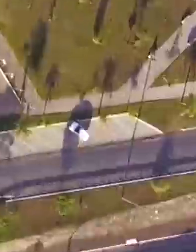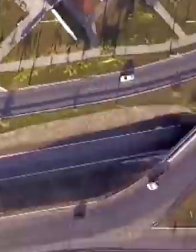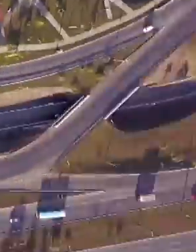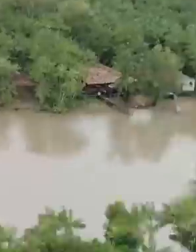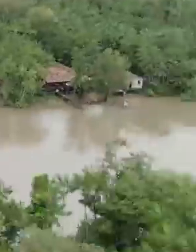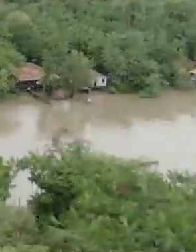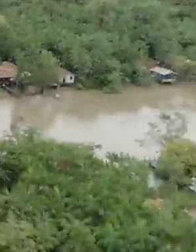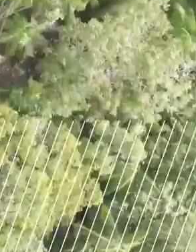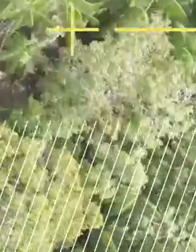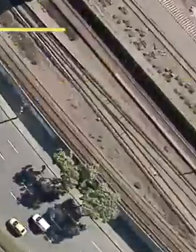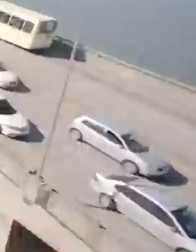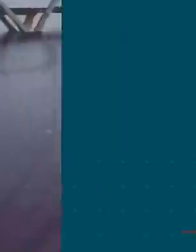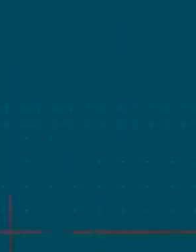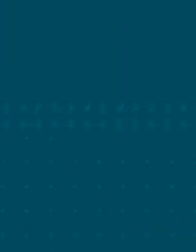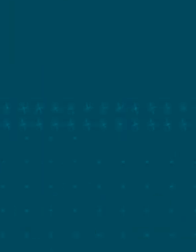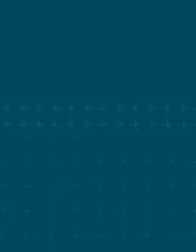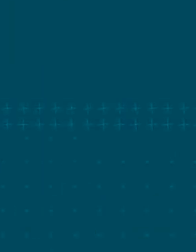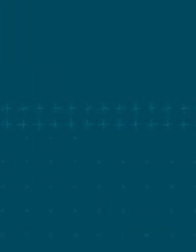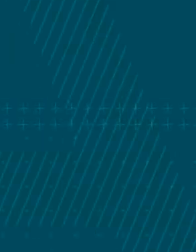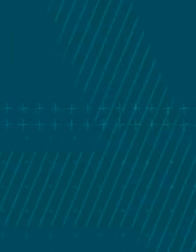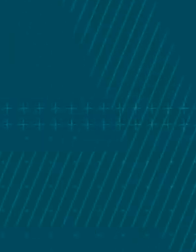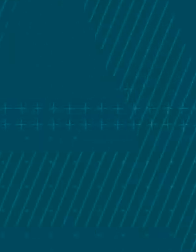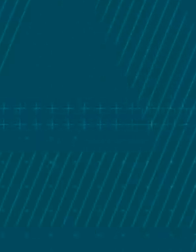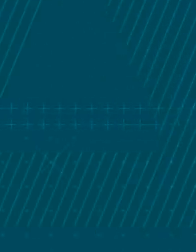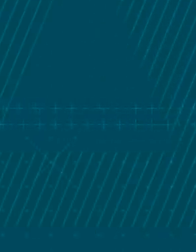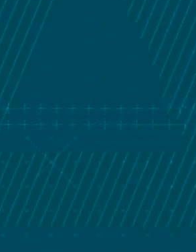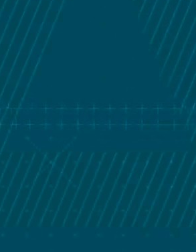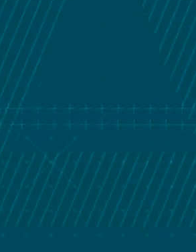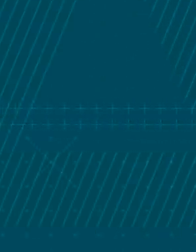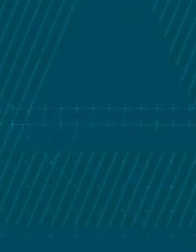e aí